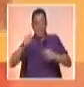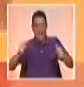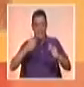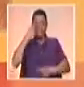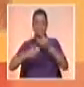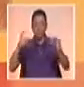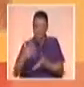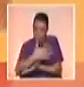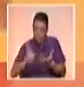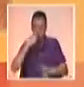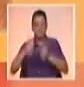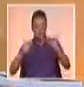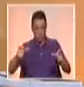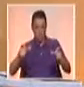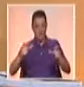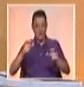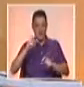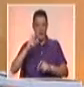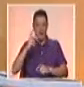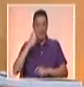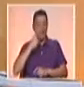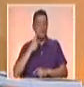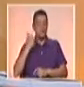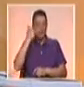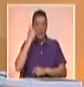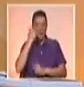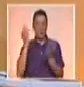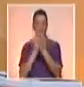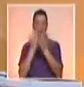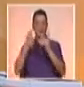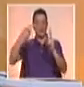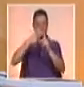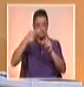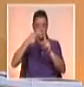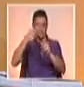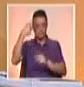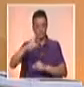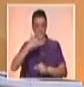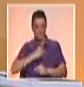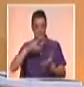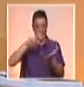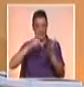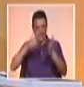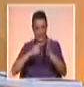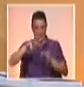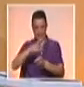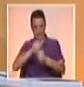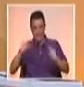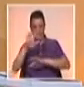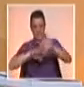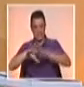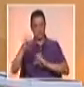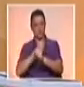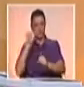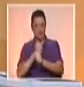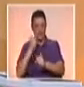sim. Uhum. Eduardo, as escolas de referência estão bem apetrechadas, querem técnicos, querem meios materiais para fazer o trabalho